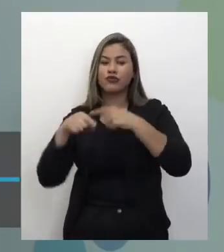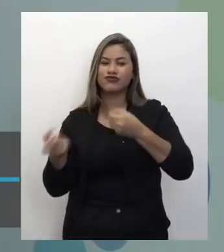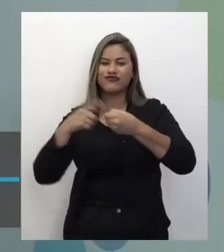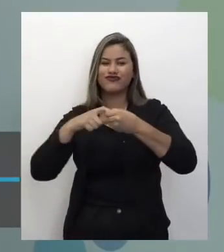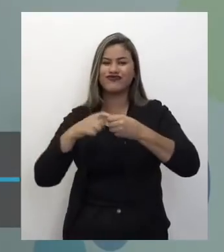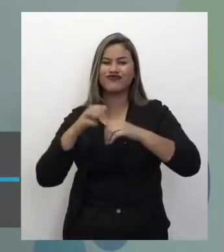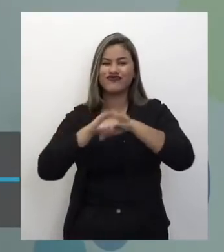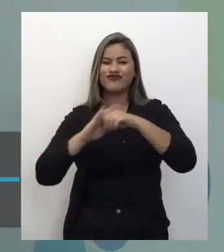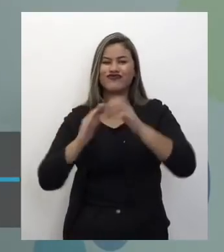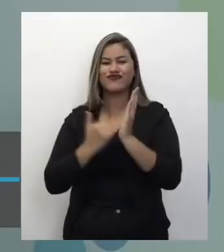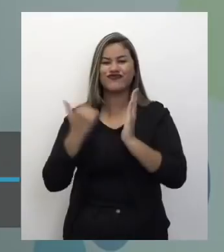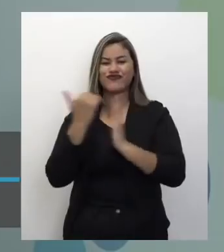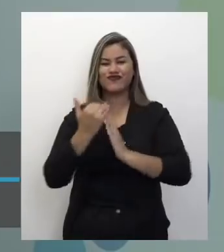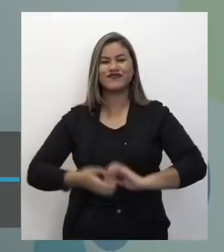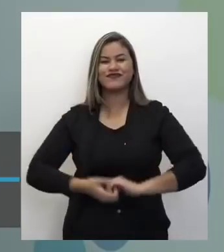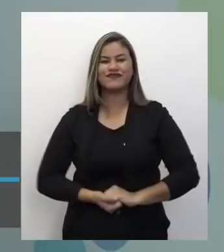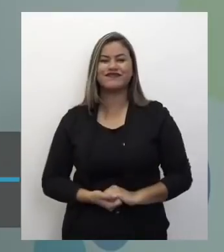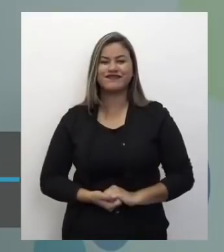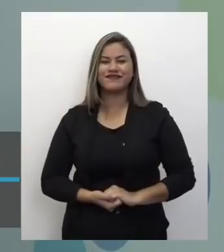conversar.